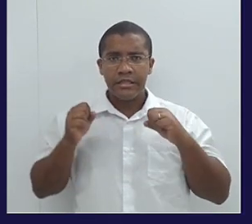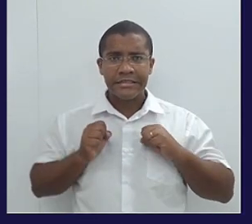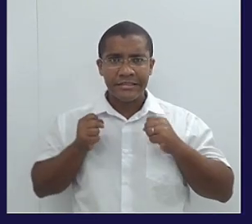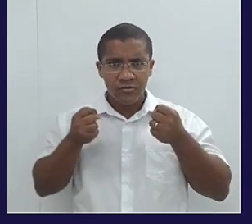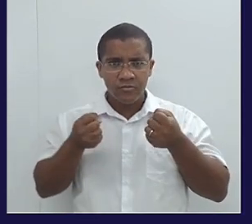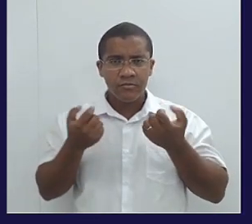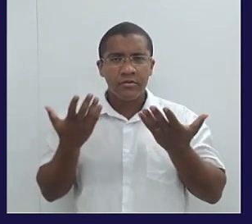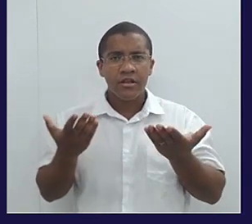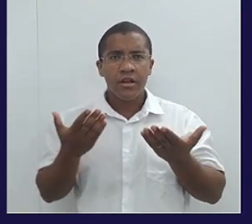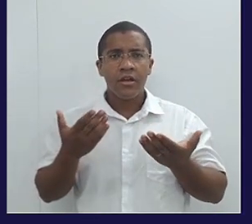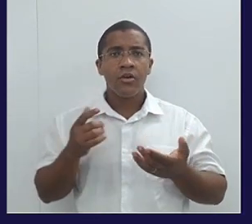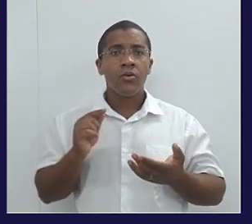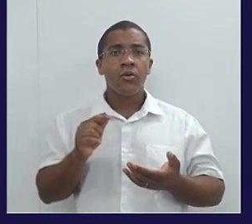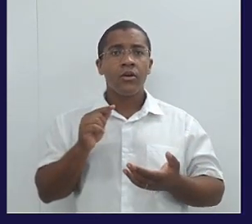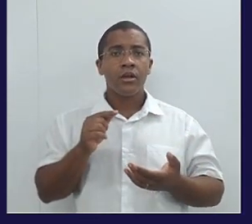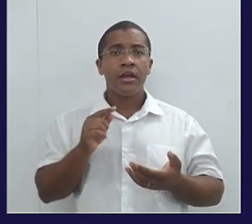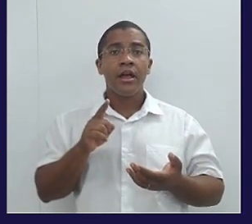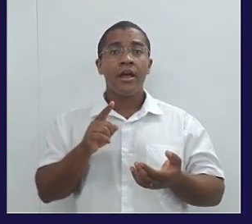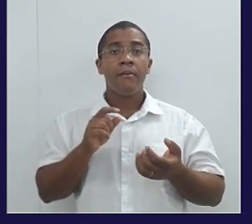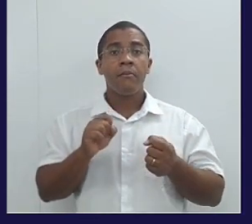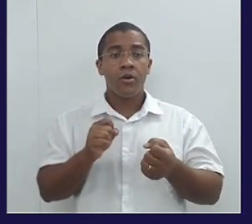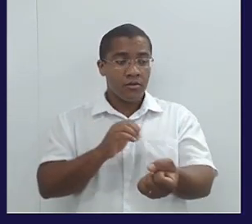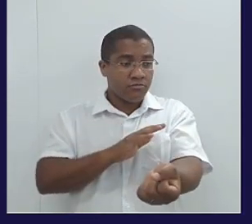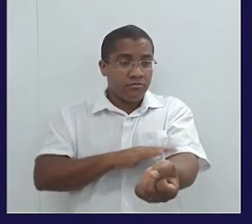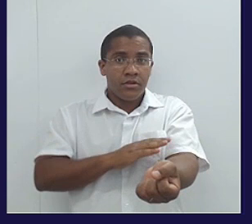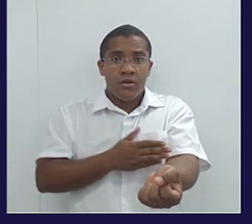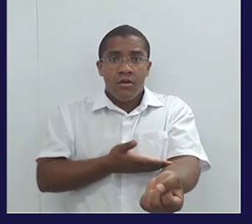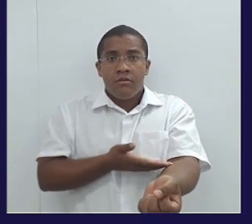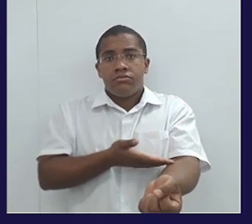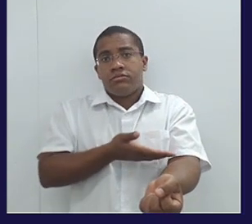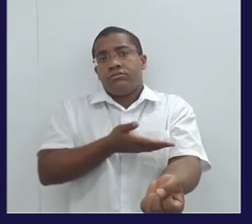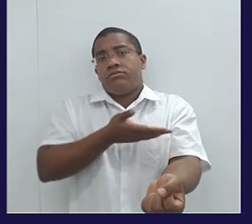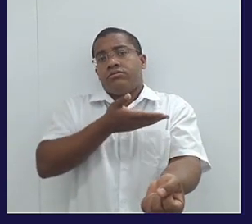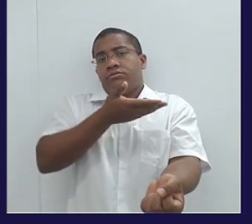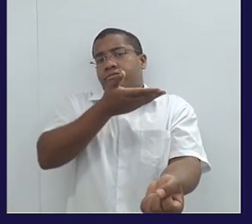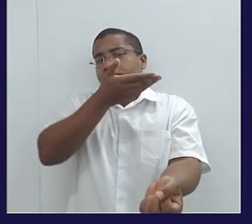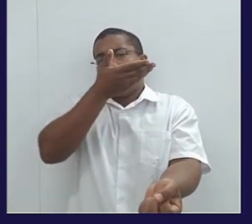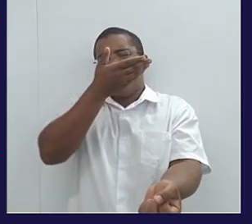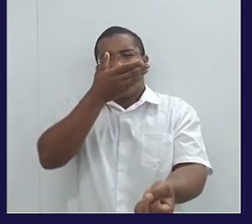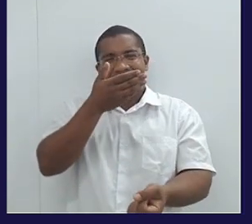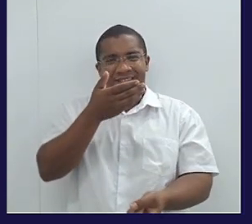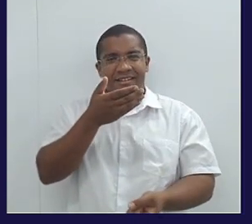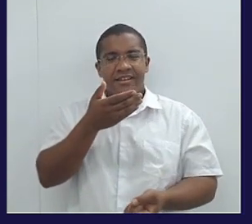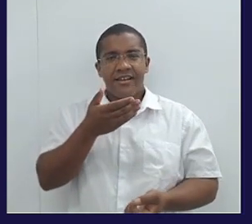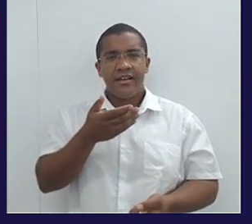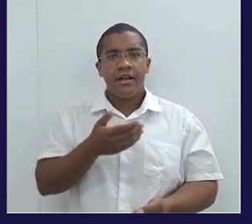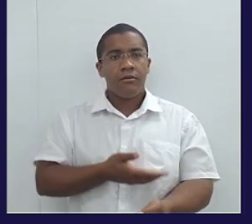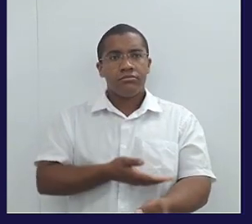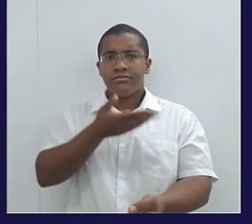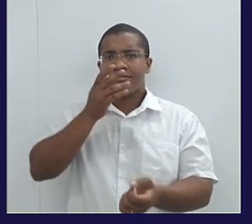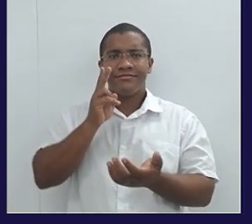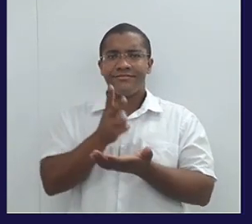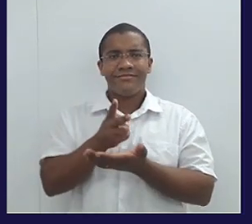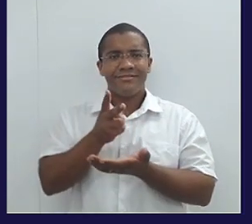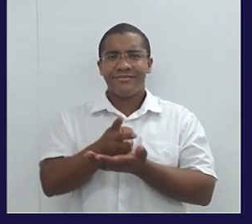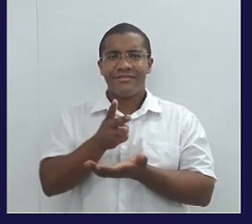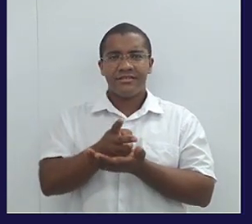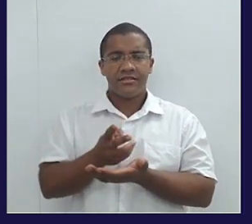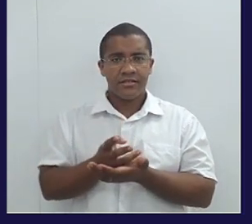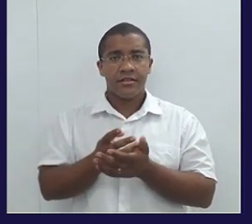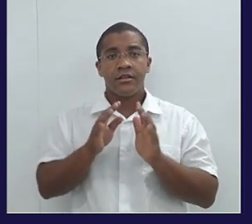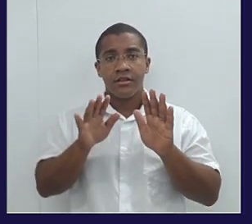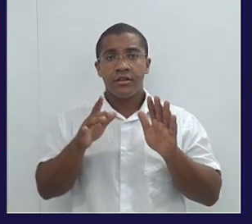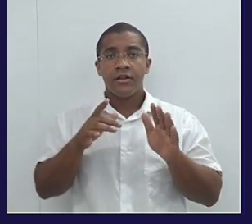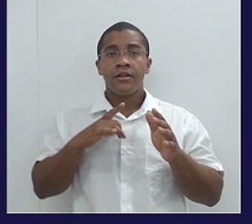o risco da pessoa é de desenvolver hipertensão arterial. Ela se torna muito bem elevado.